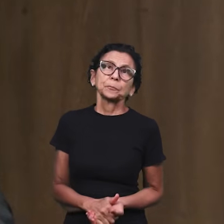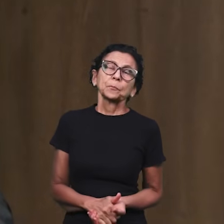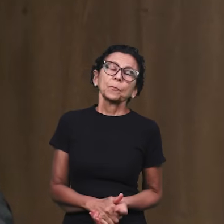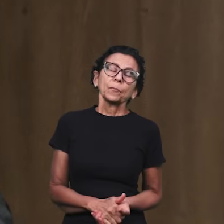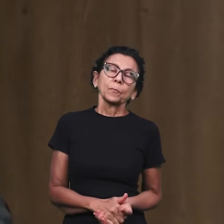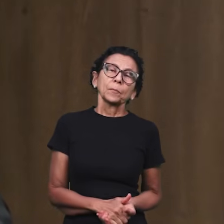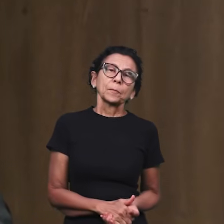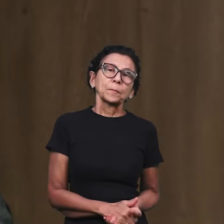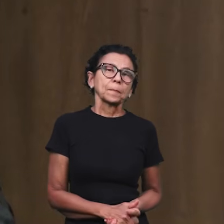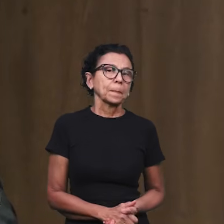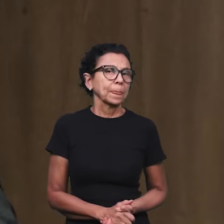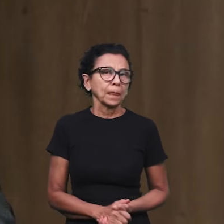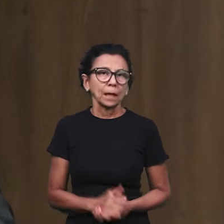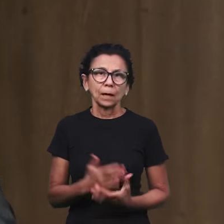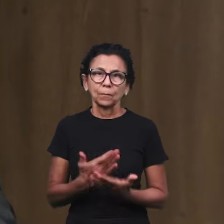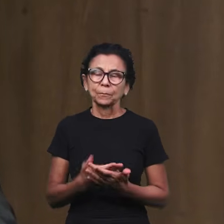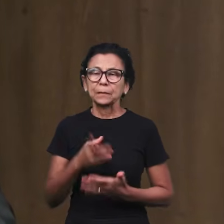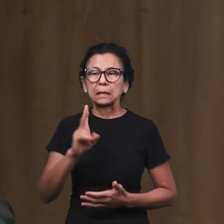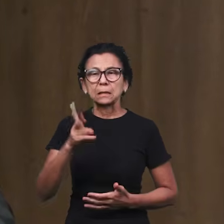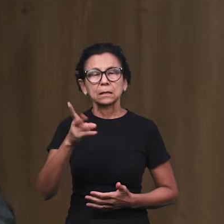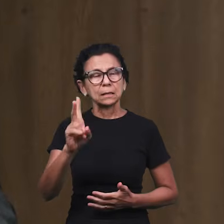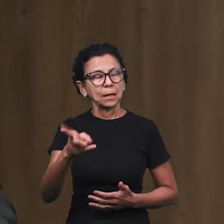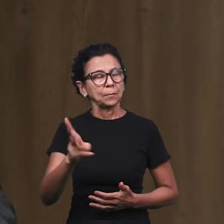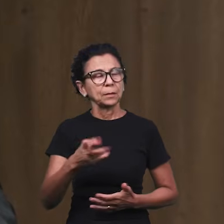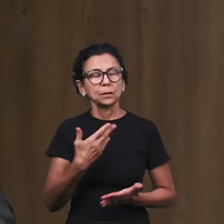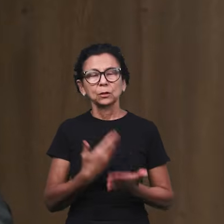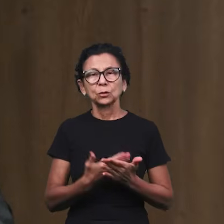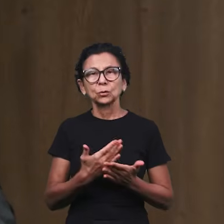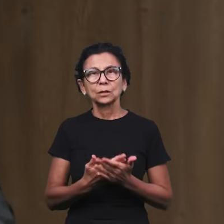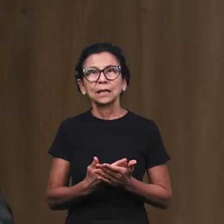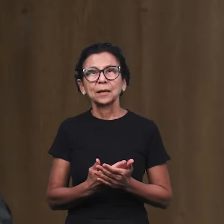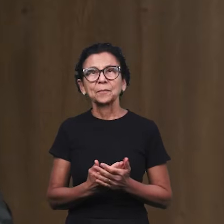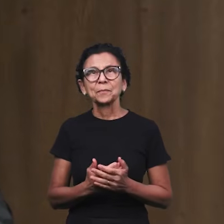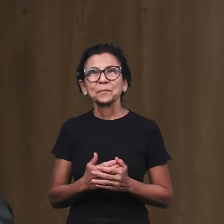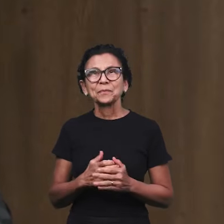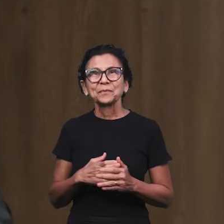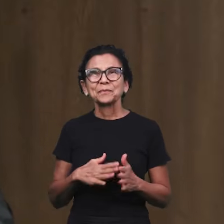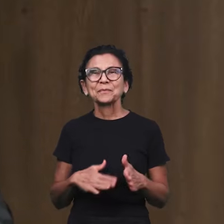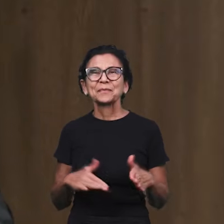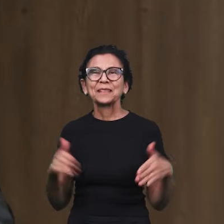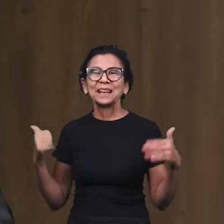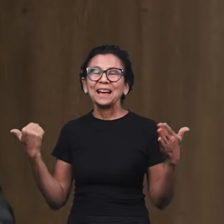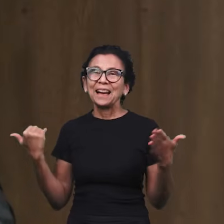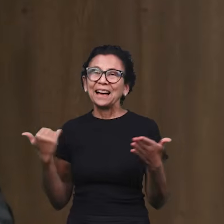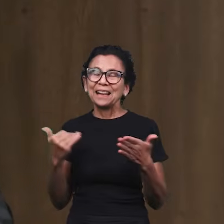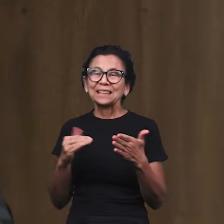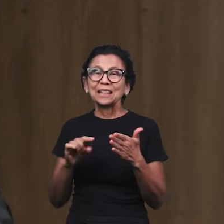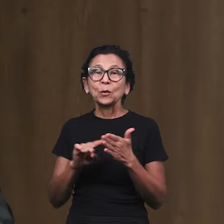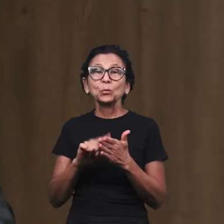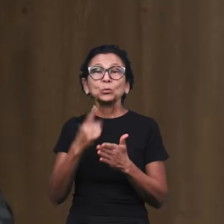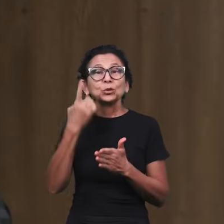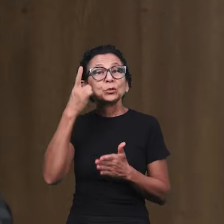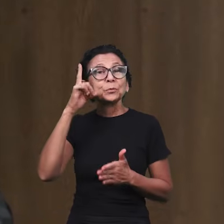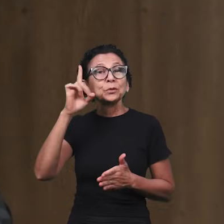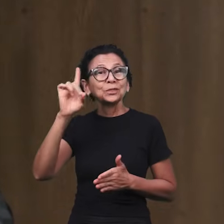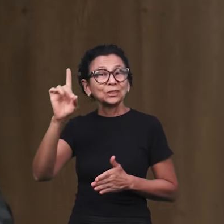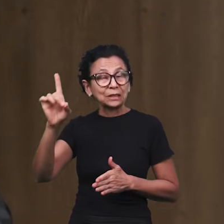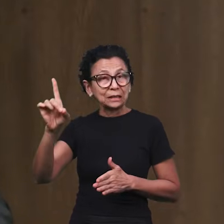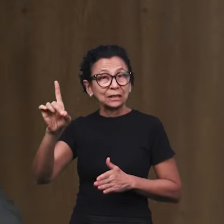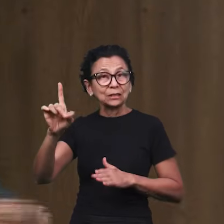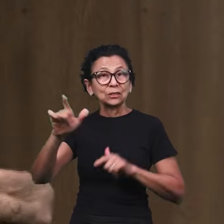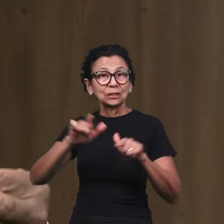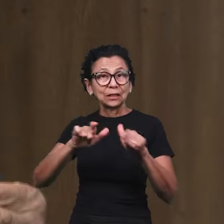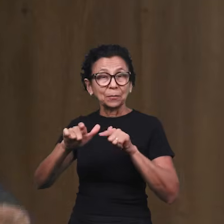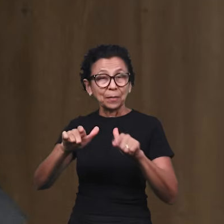você vai estudar sempre. Até o último dia do seu trabalho como médico, você vai ter que estar